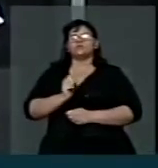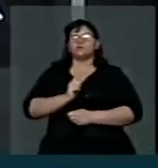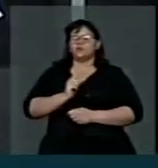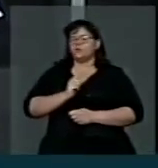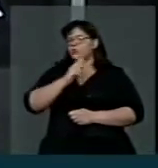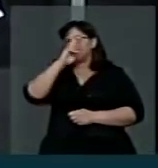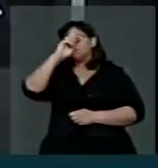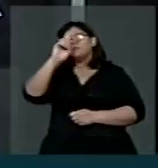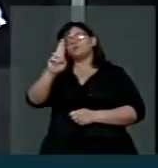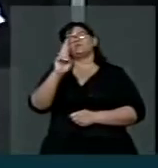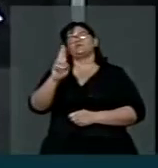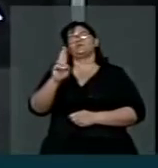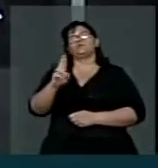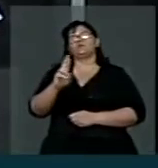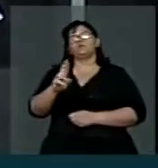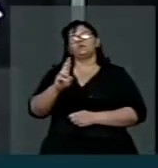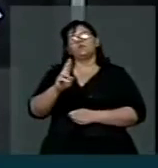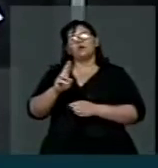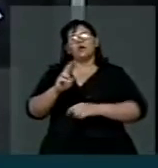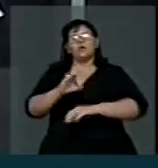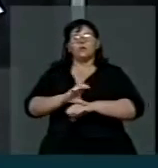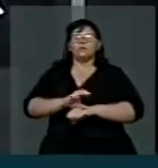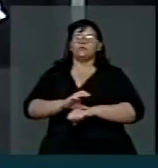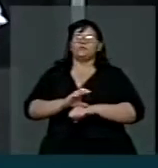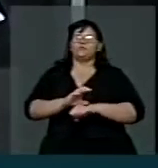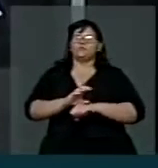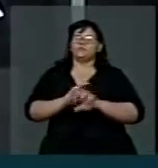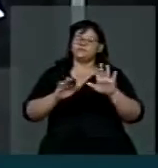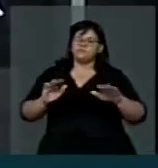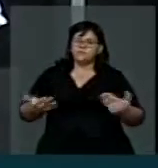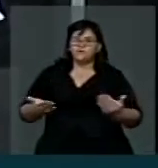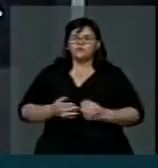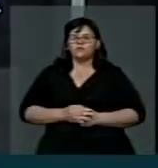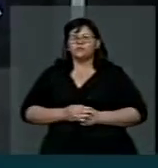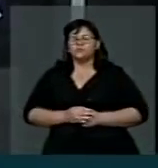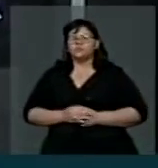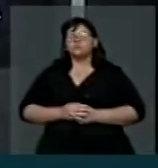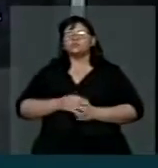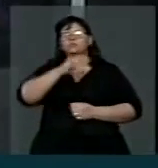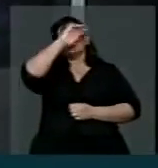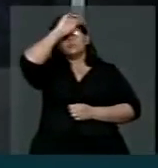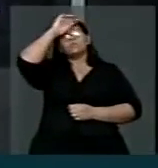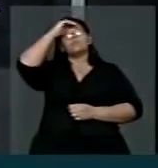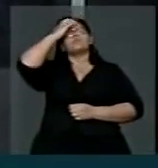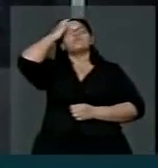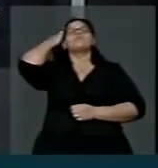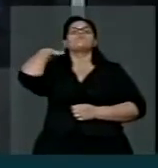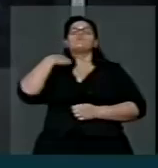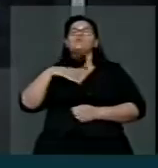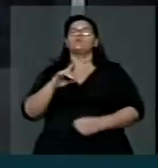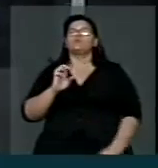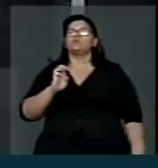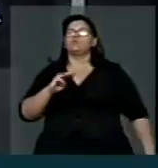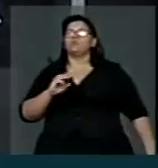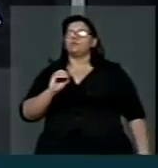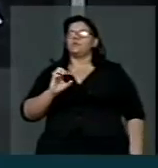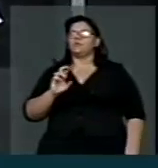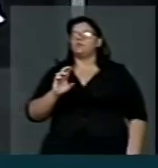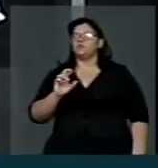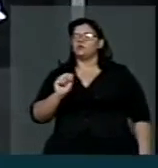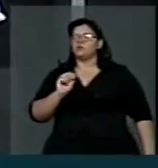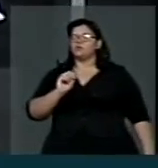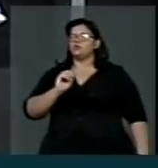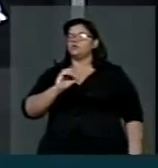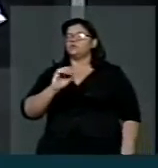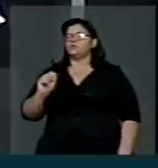papéis que a eles são atribuídos pela Constituição. Enfim, a efetiva consolidação da democracia brasileira necessita